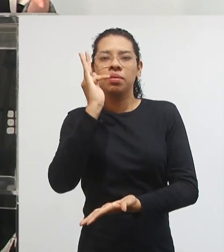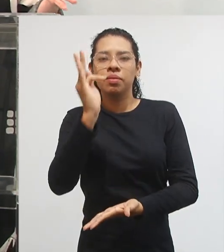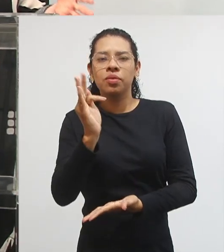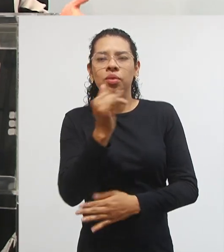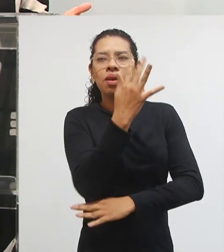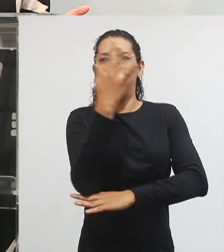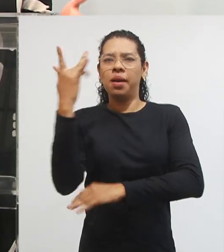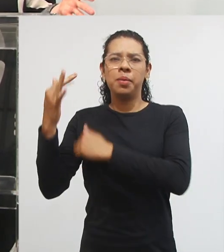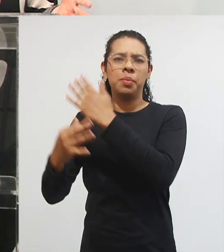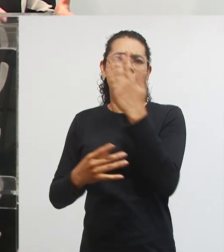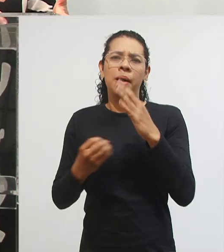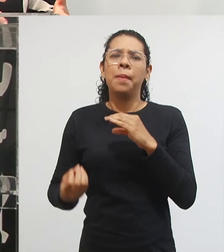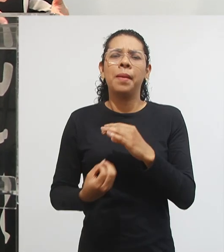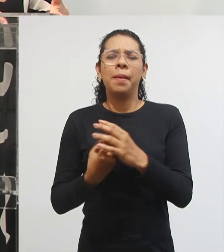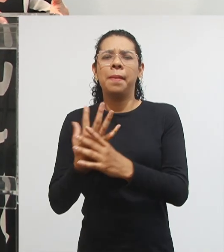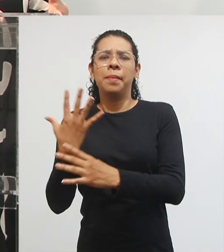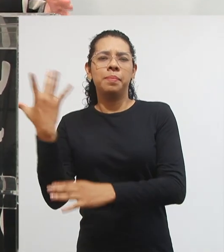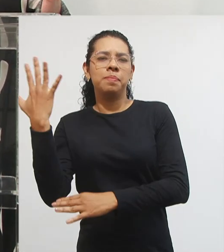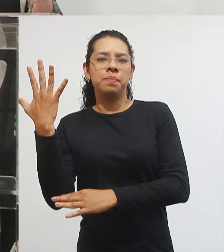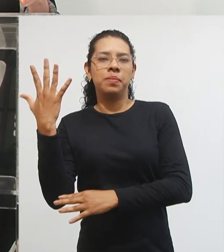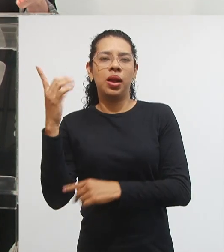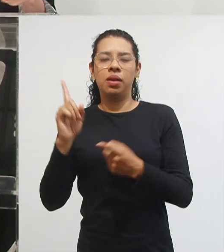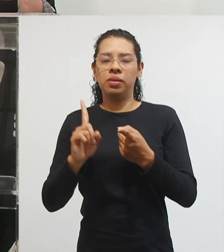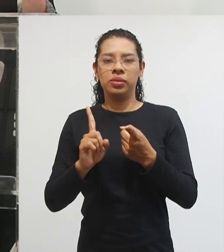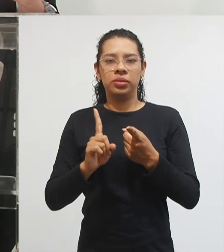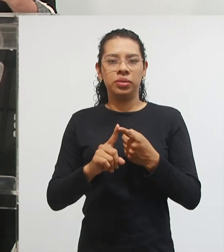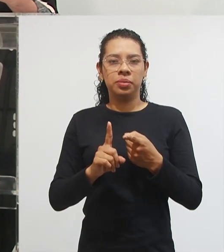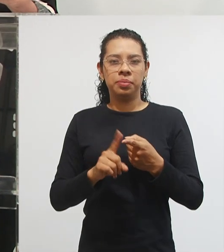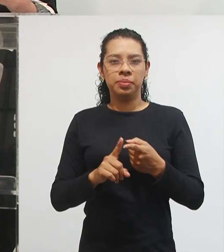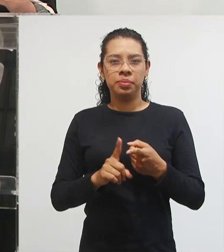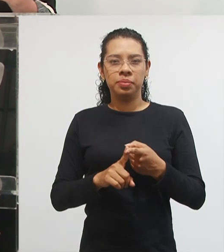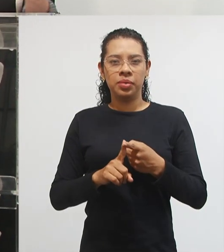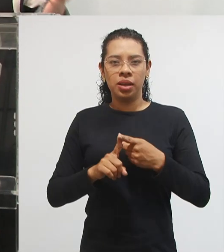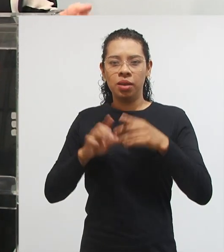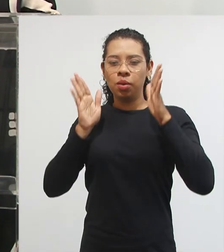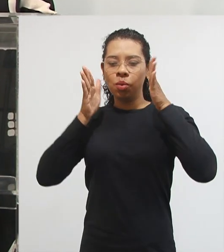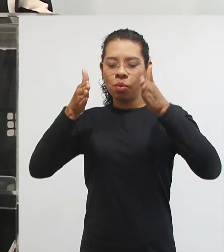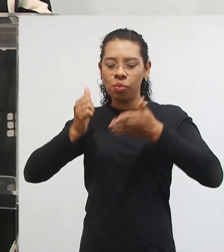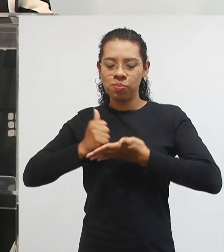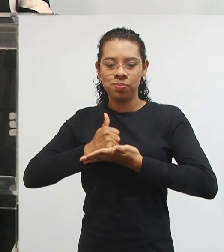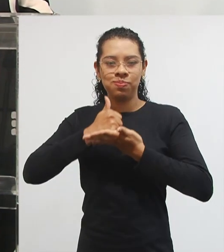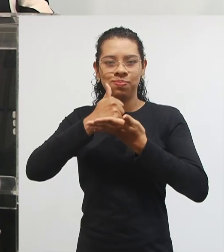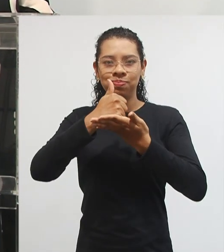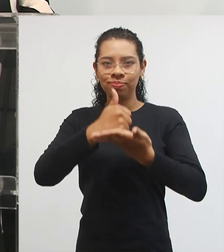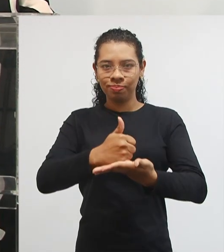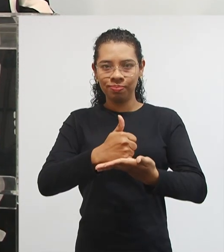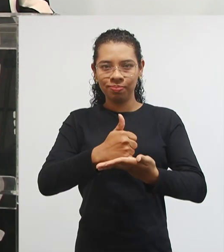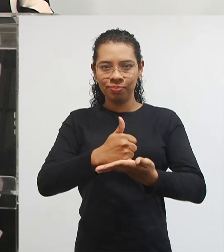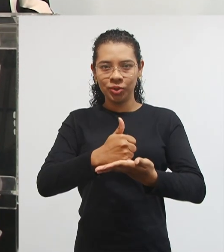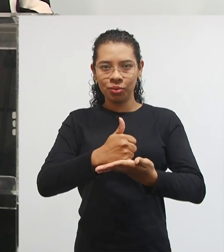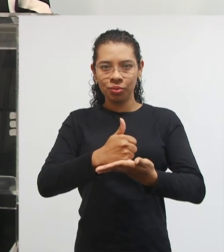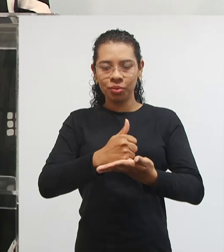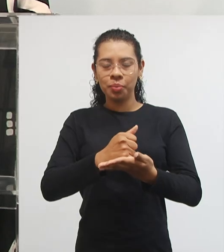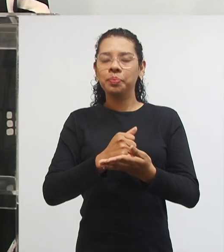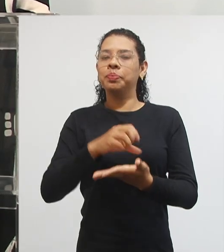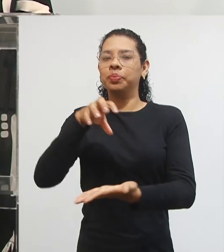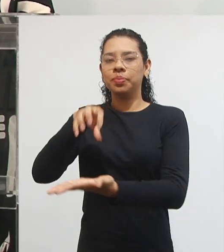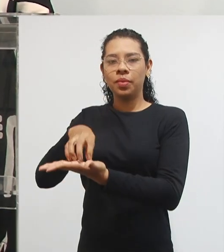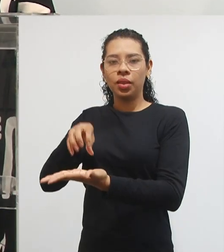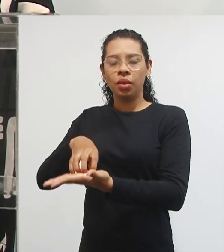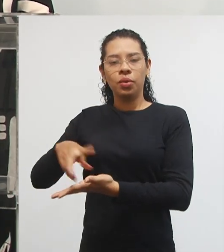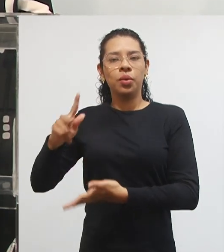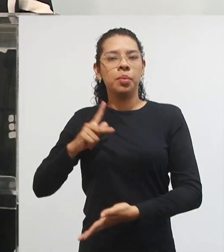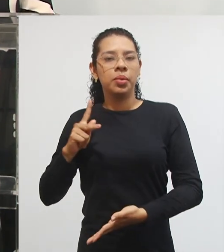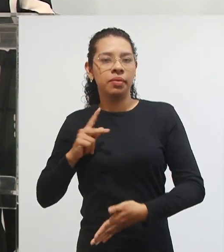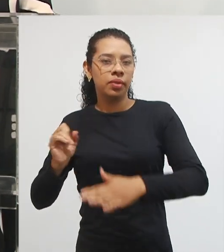estar ligada a ações ambientais e, com isso, trabalhar a sua imagem. As instituições privadas também trabalham dessa forma, né? Com